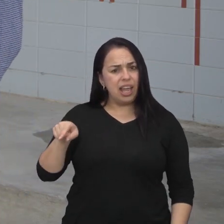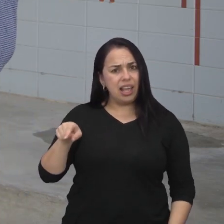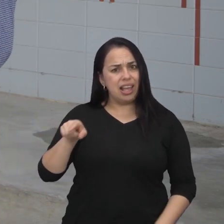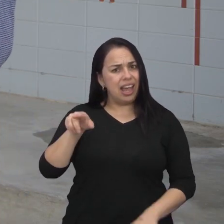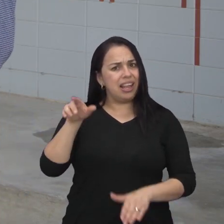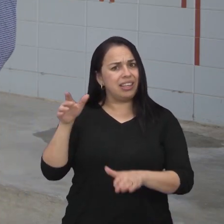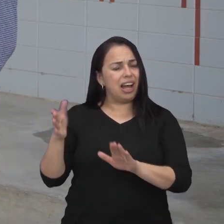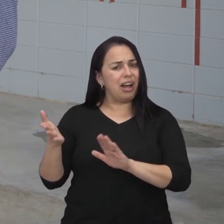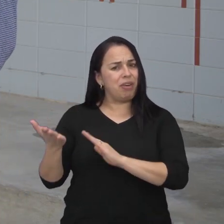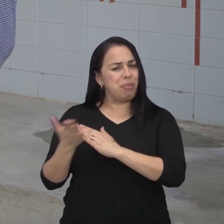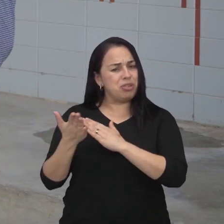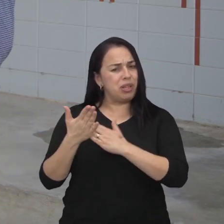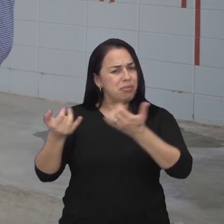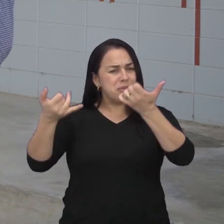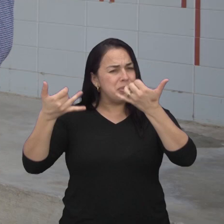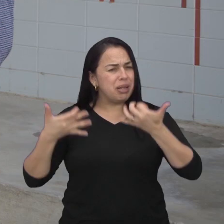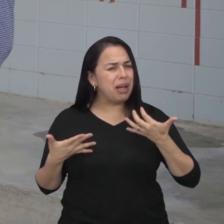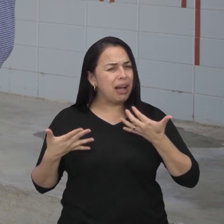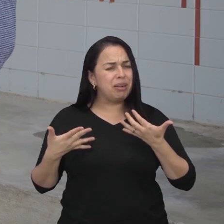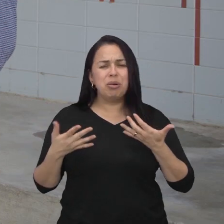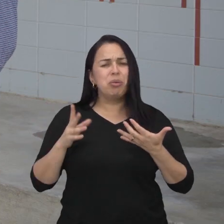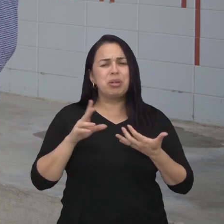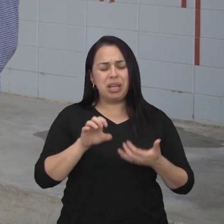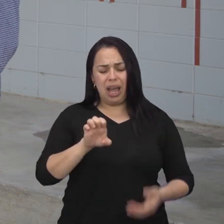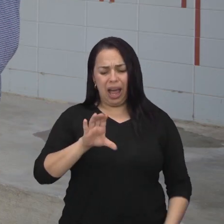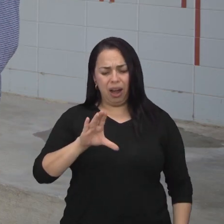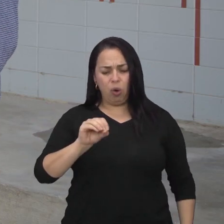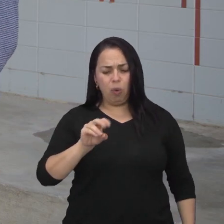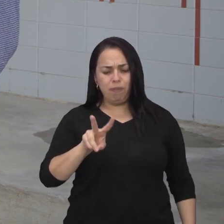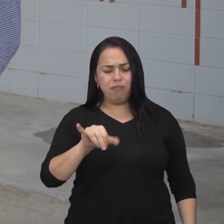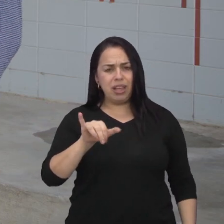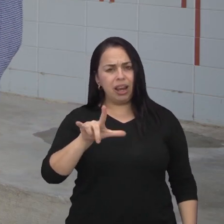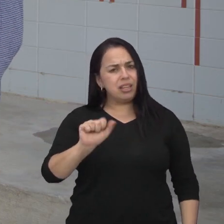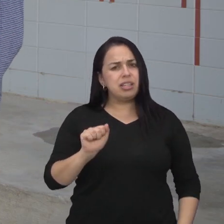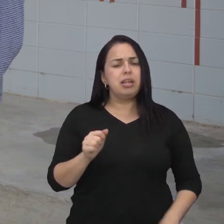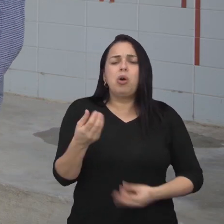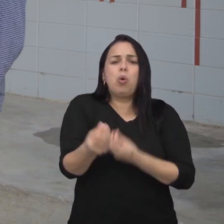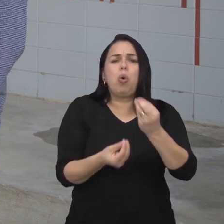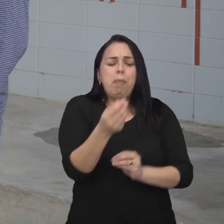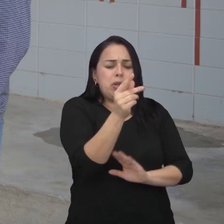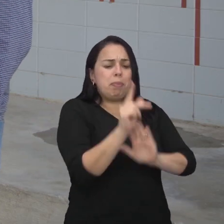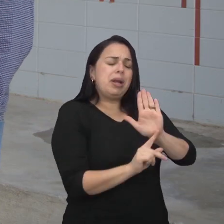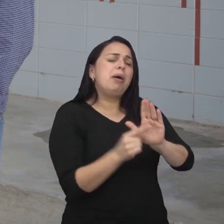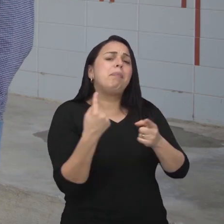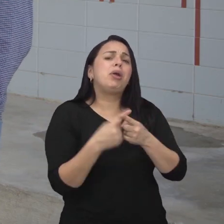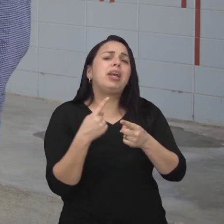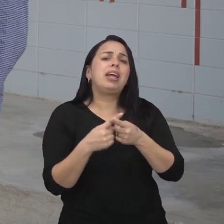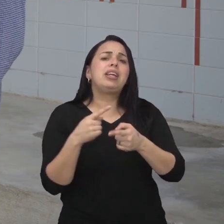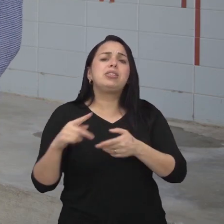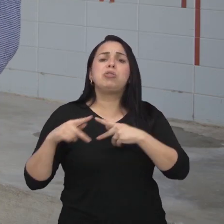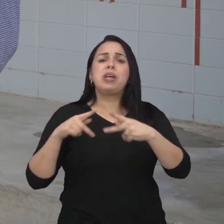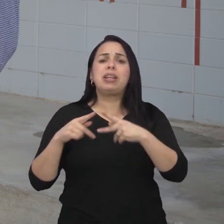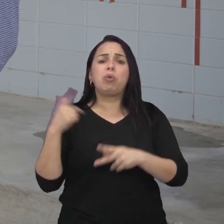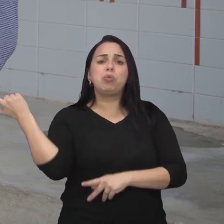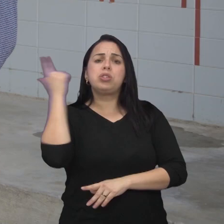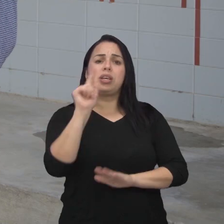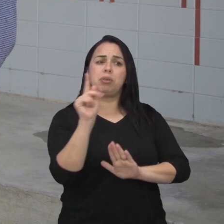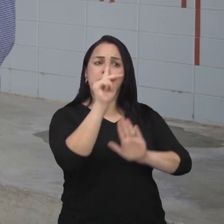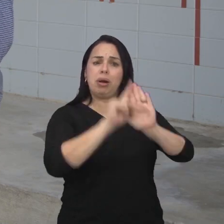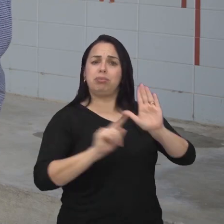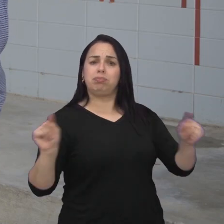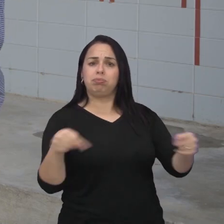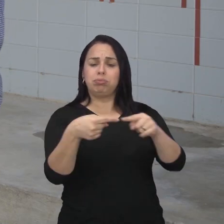por trás disso. Eu quero que você explique o que é isso, da onde surgiu esse projeto e por que São José está caminhando para esse projeto,